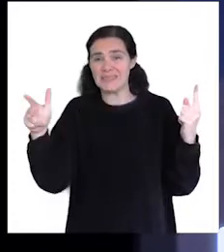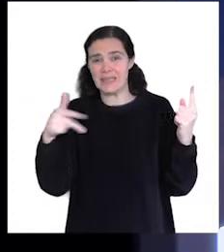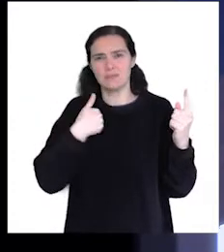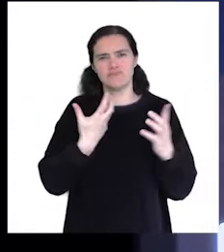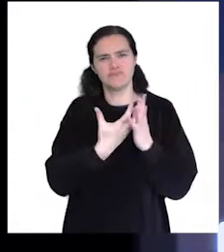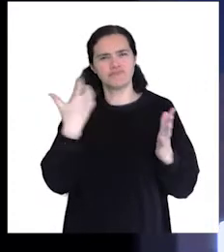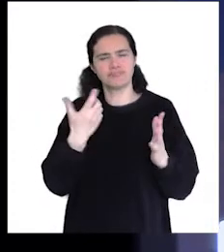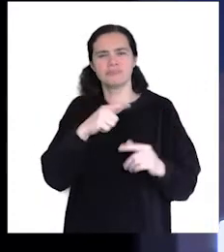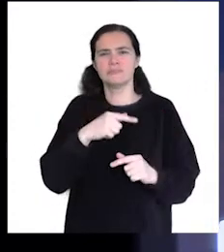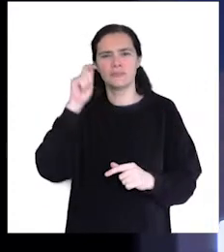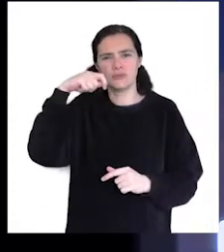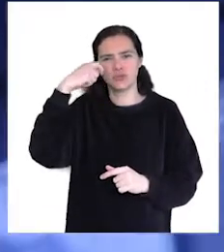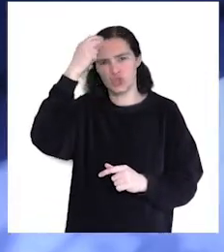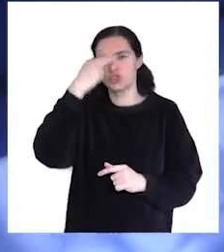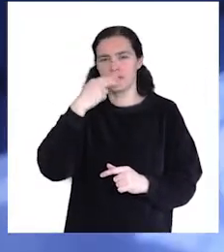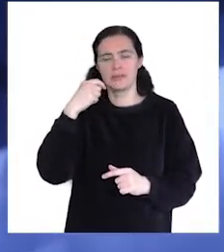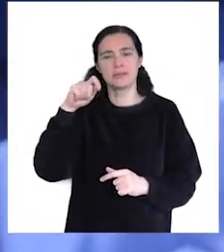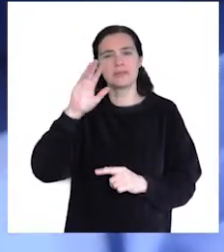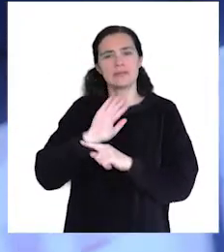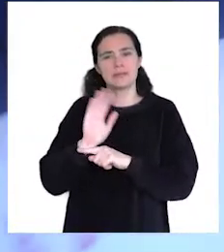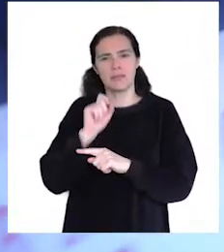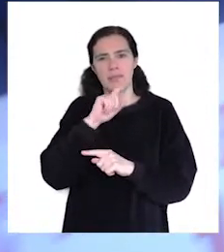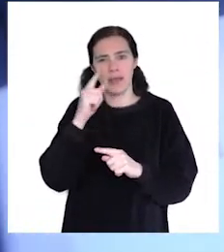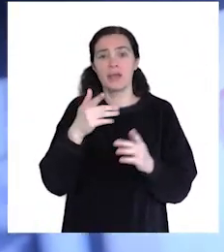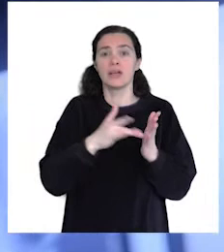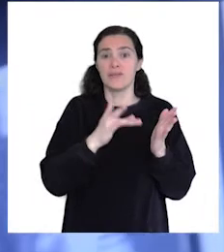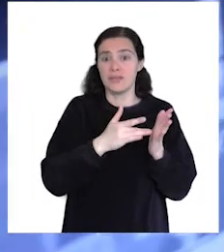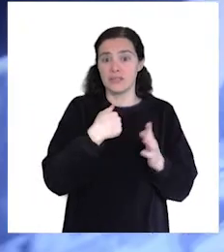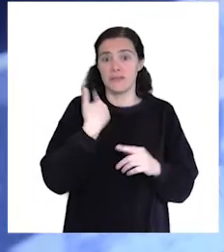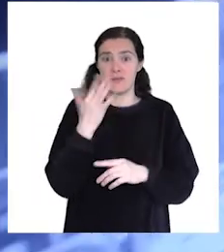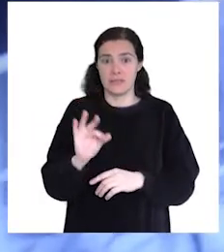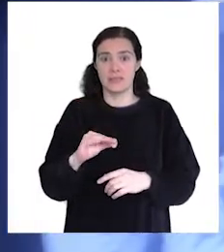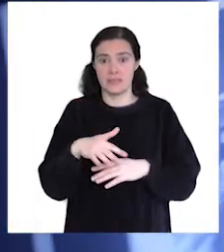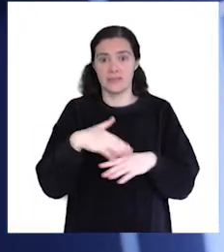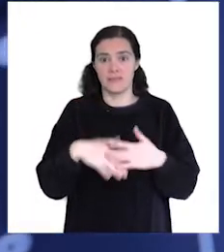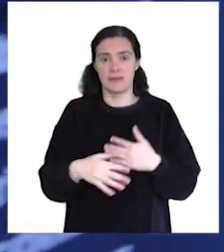cinema, tendo feito, como dizia, a capa dos Cahiers de Cinéma.